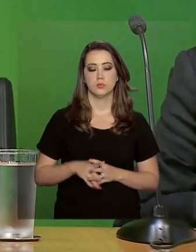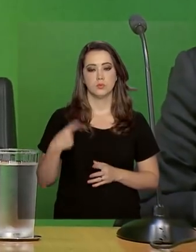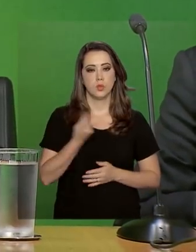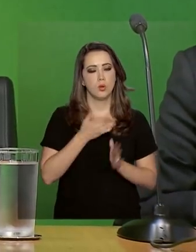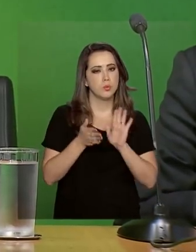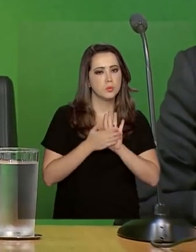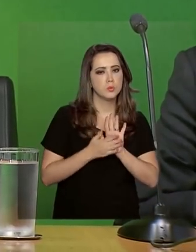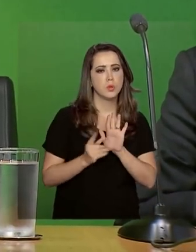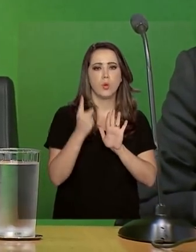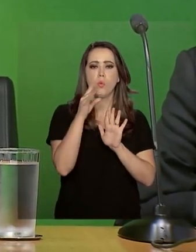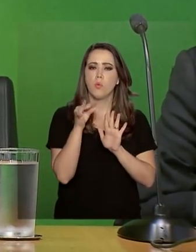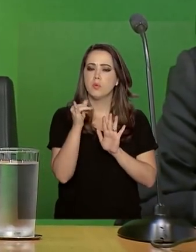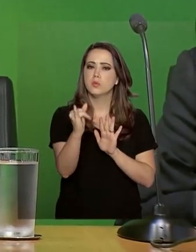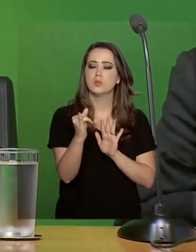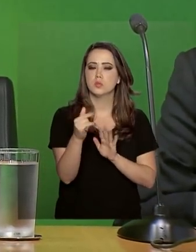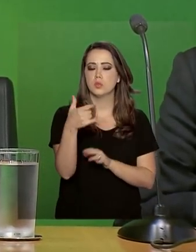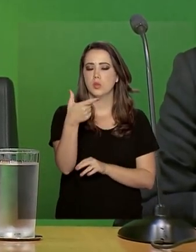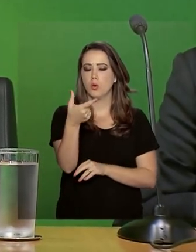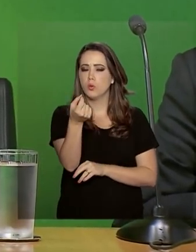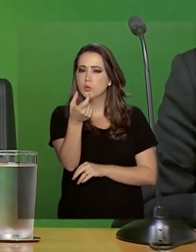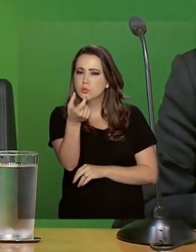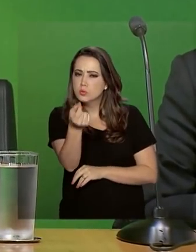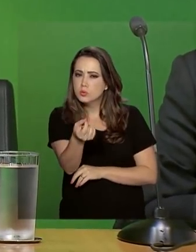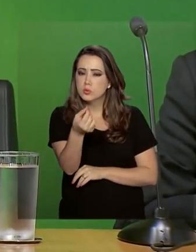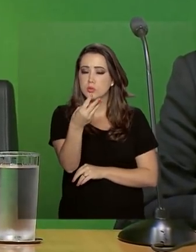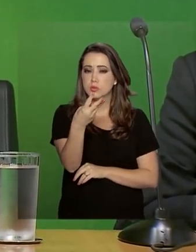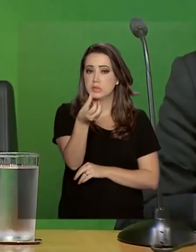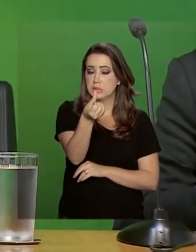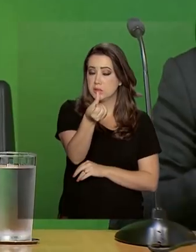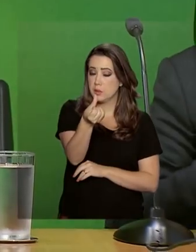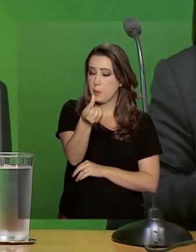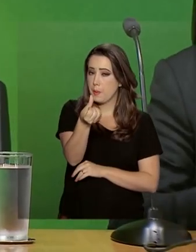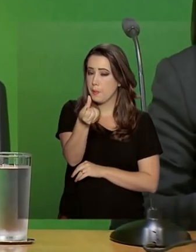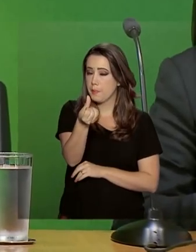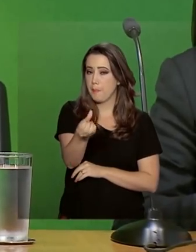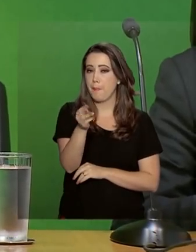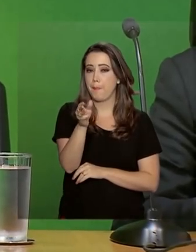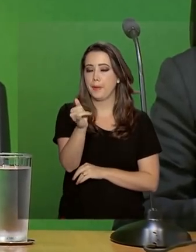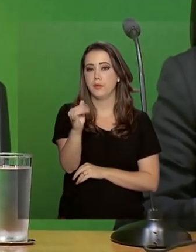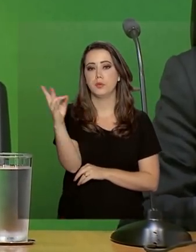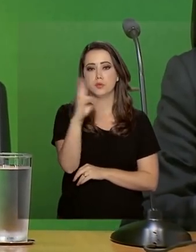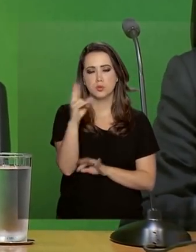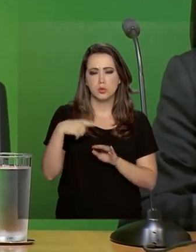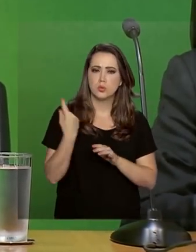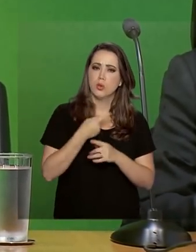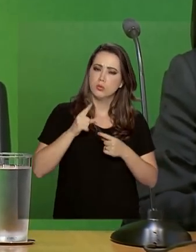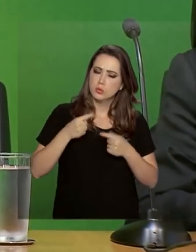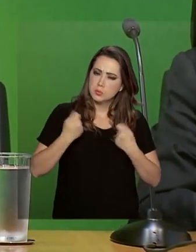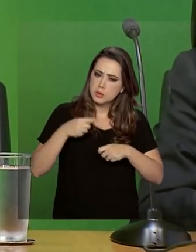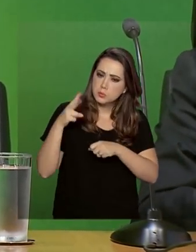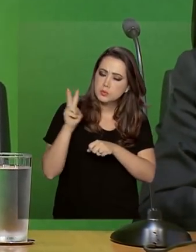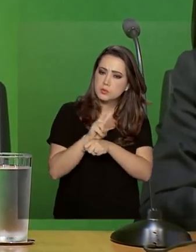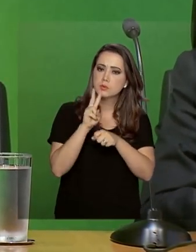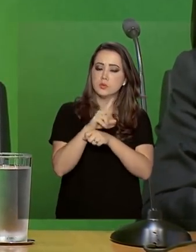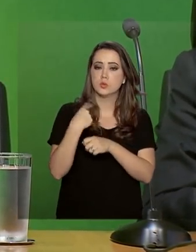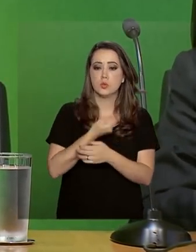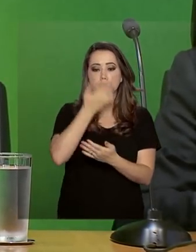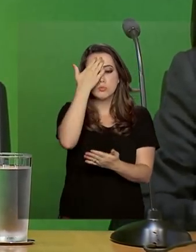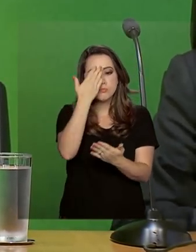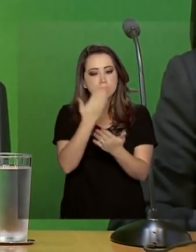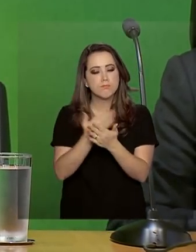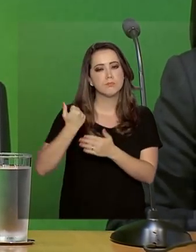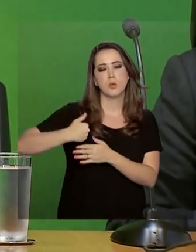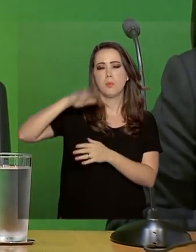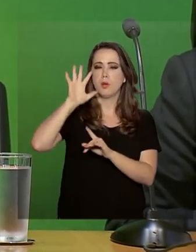,236 bilhões. Esse projeto nós vamos defender. Nós acreditamos que quanto